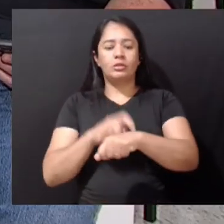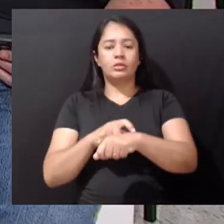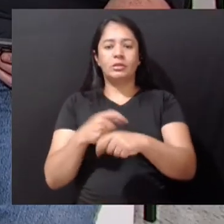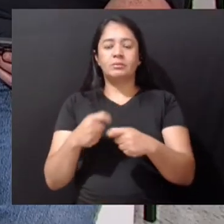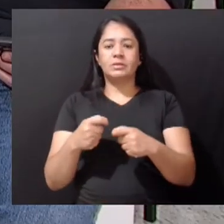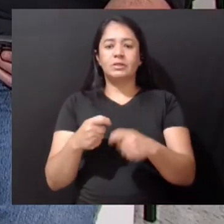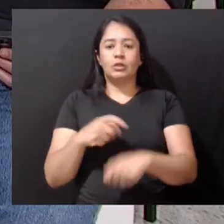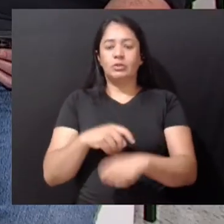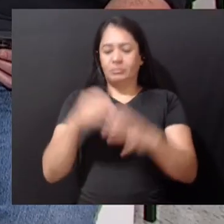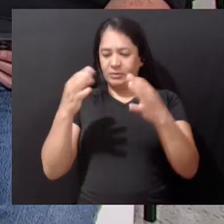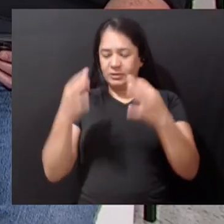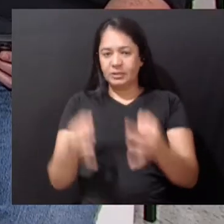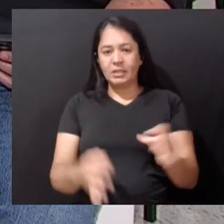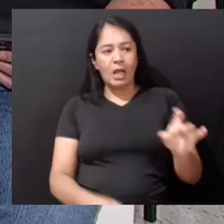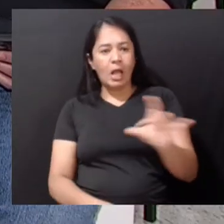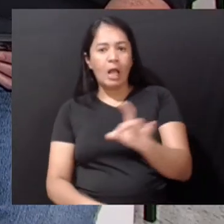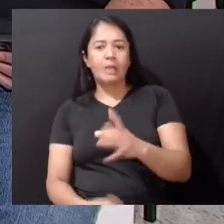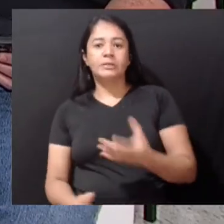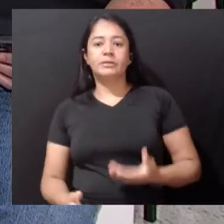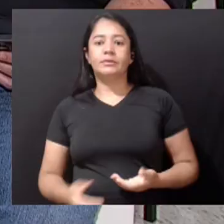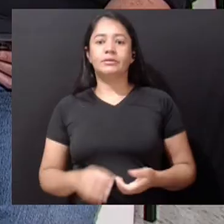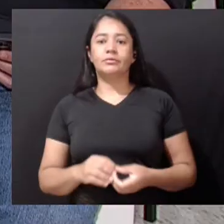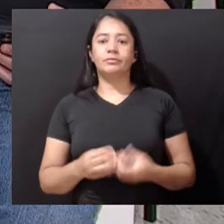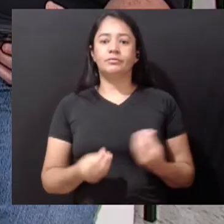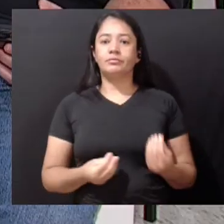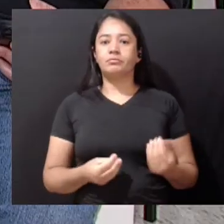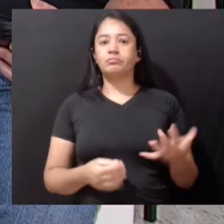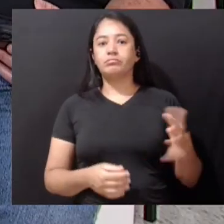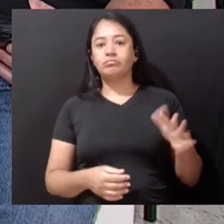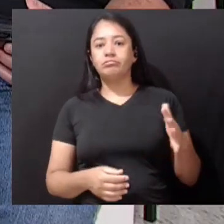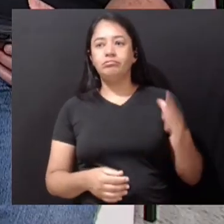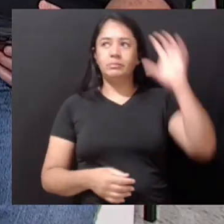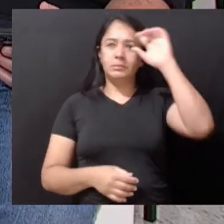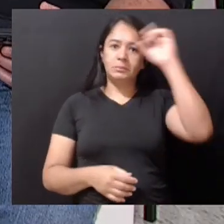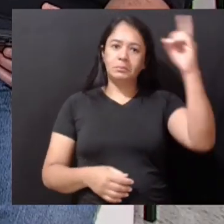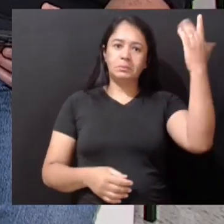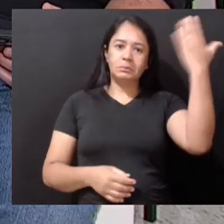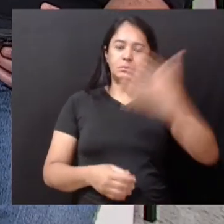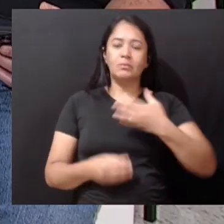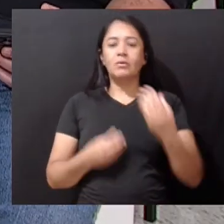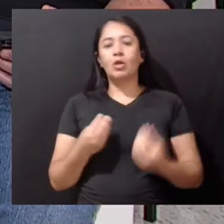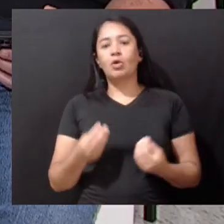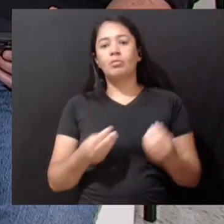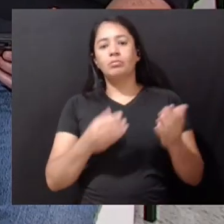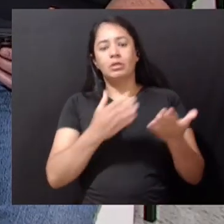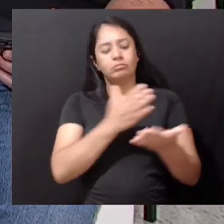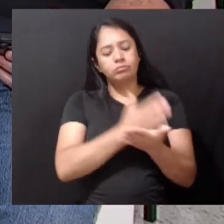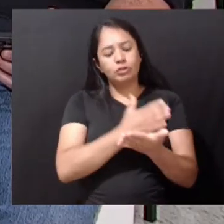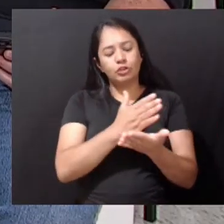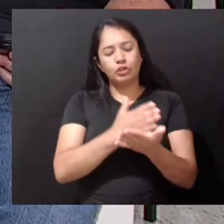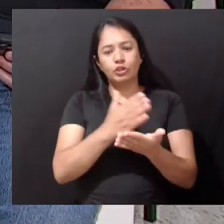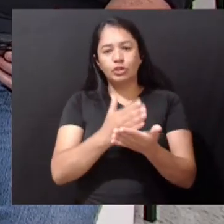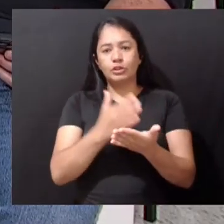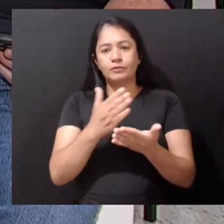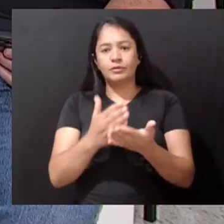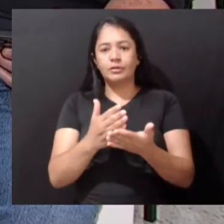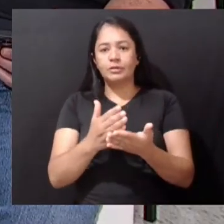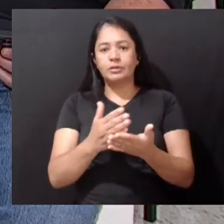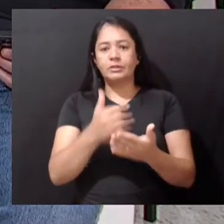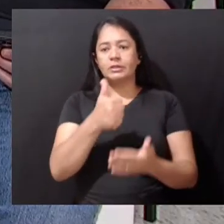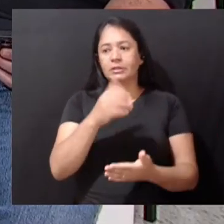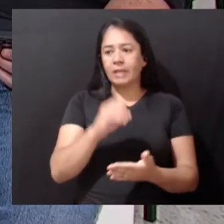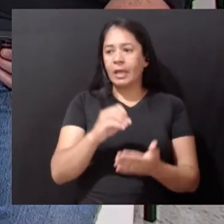cada questão, dependendo do dia da prova, dividir a prova em blocos por 10, 15 questões, como